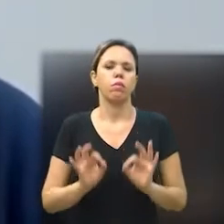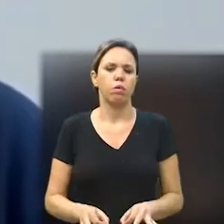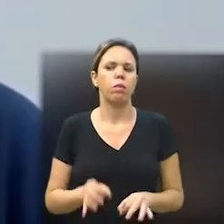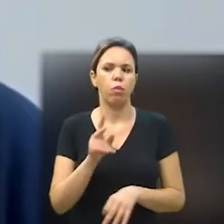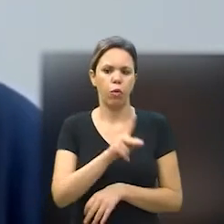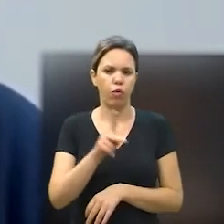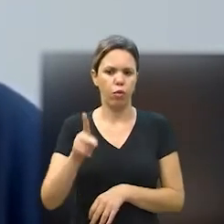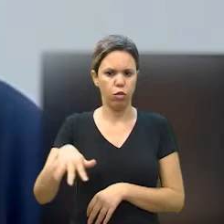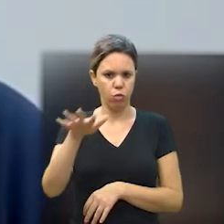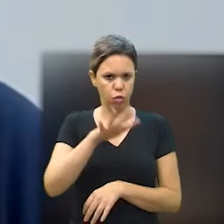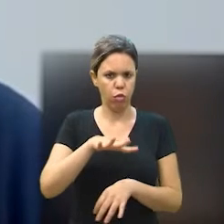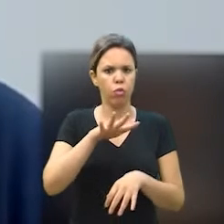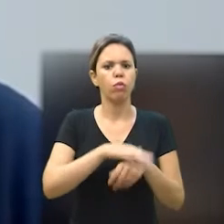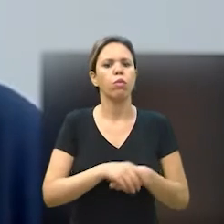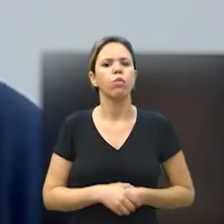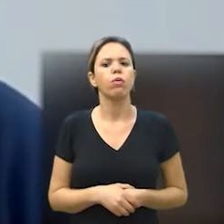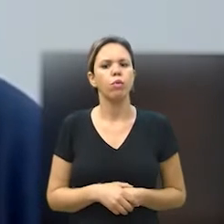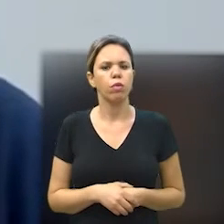Certamente os professores